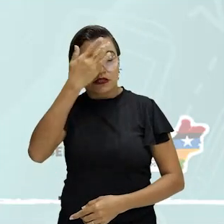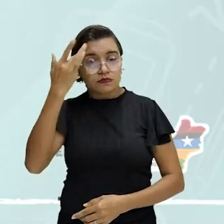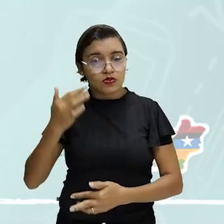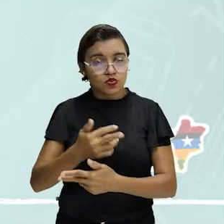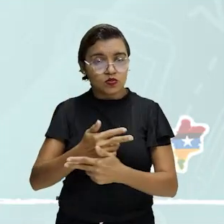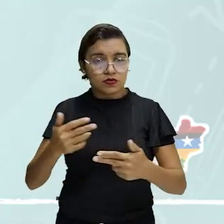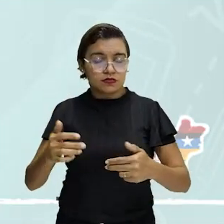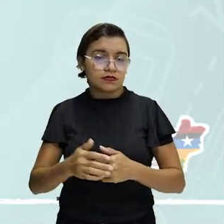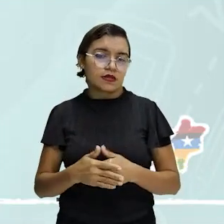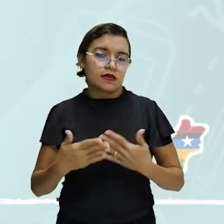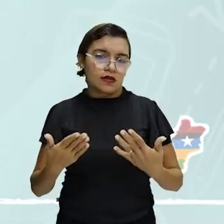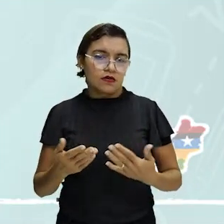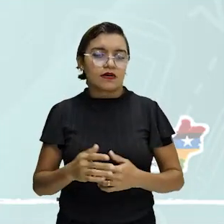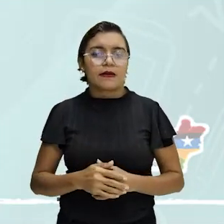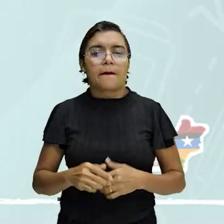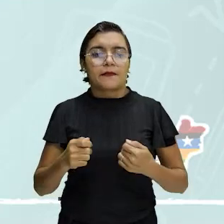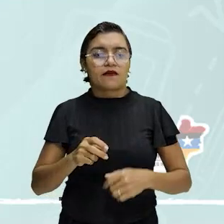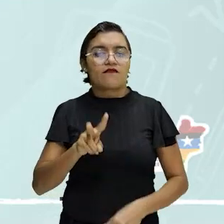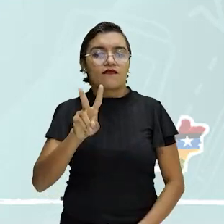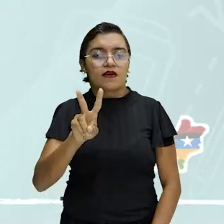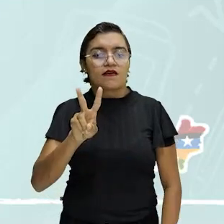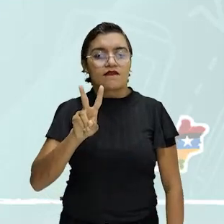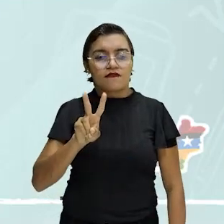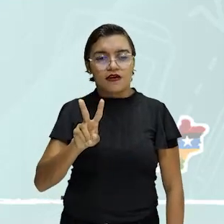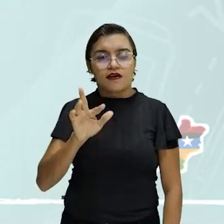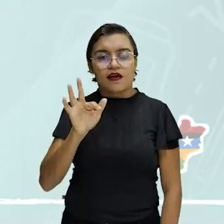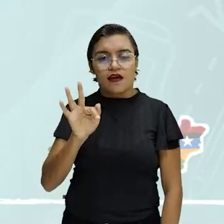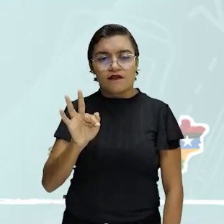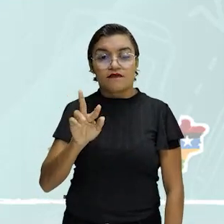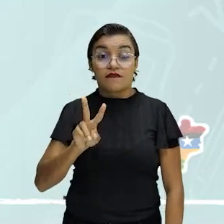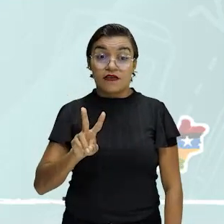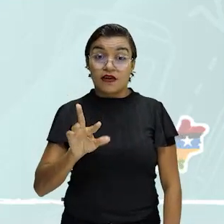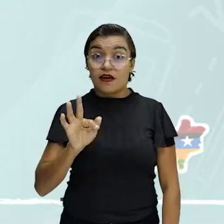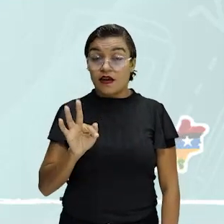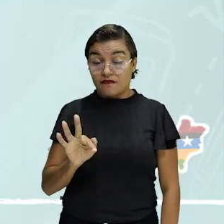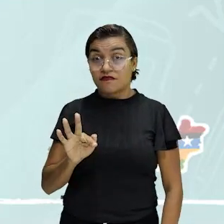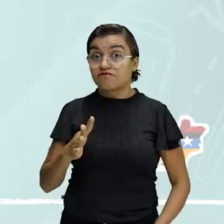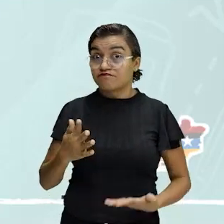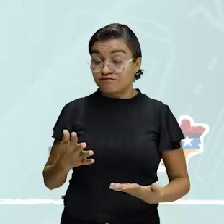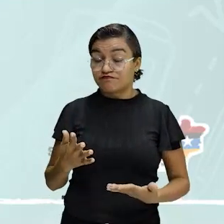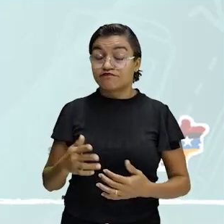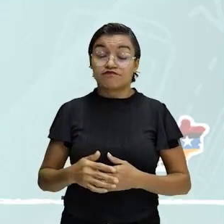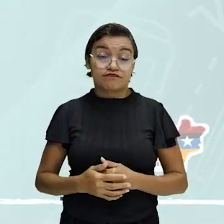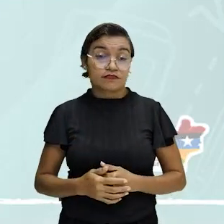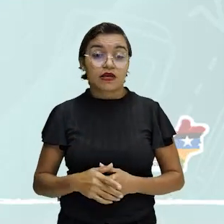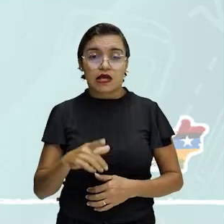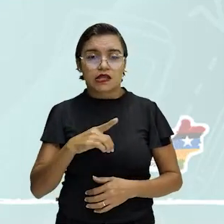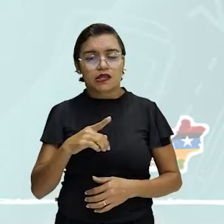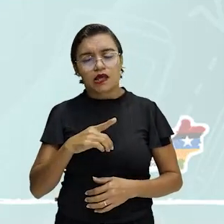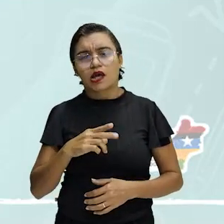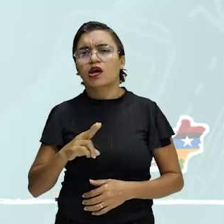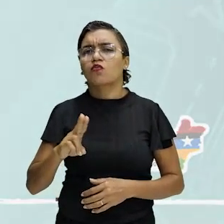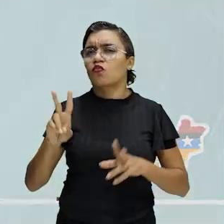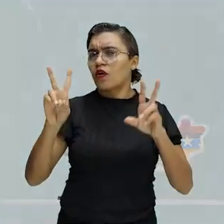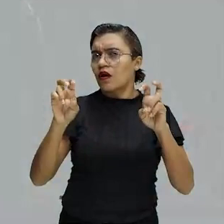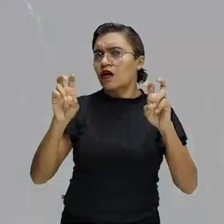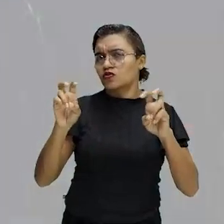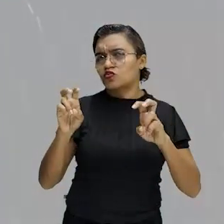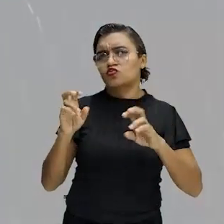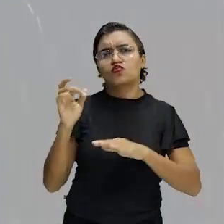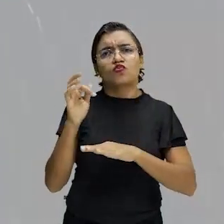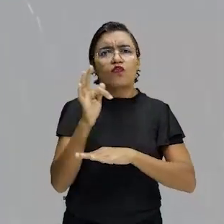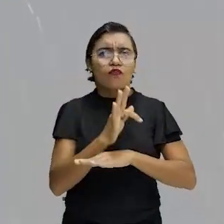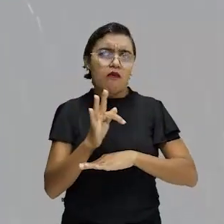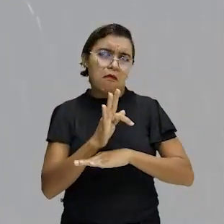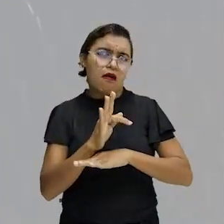precisa saber o e-mail da pessoa, pode ser enviado para várias pessoas ao mesmo tempo. Temos que colocar o assunto, pode ser mais formal ou